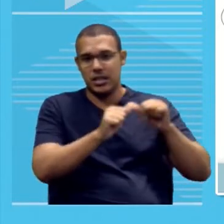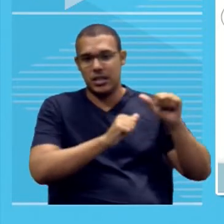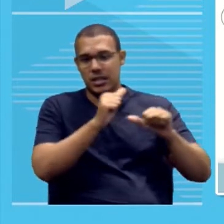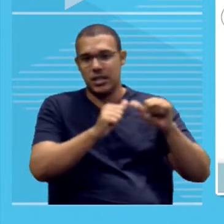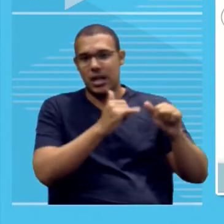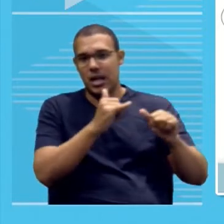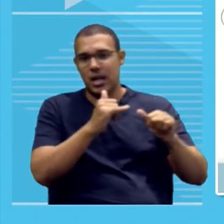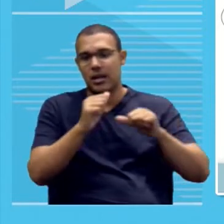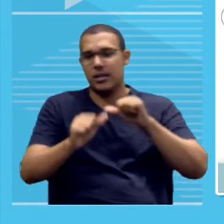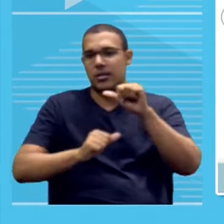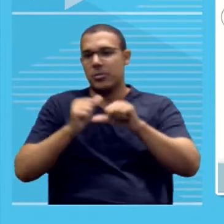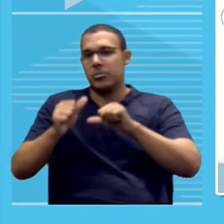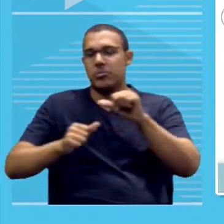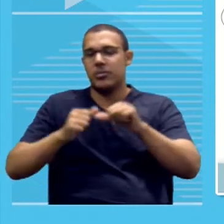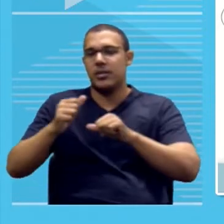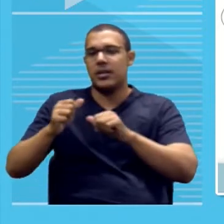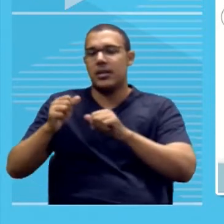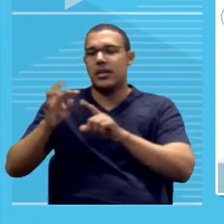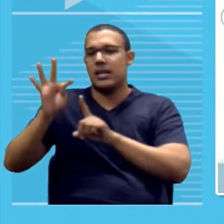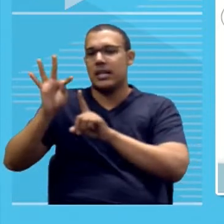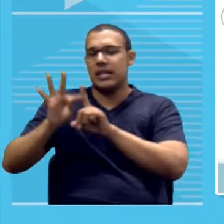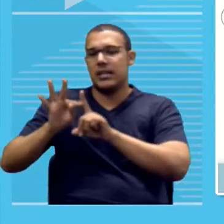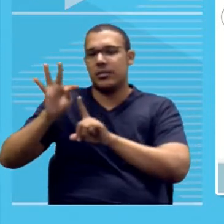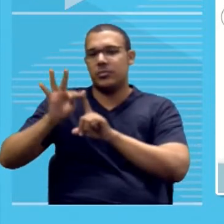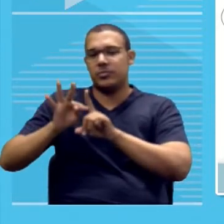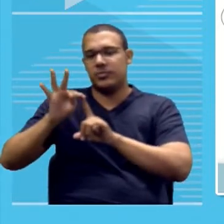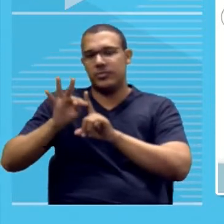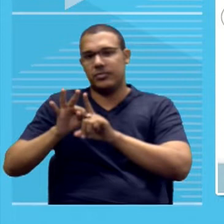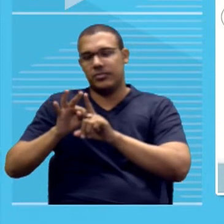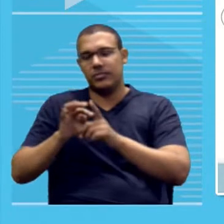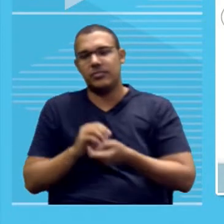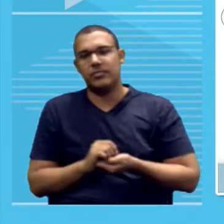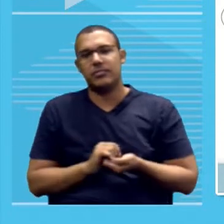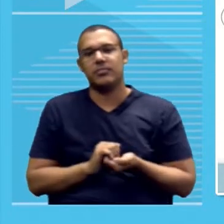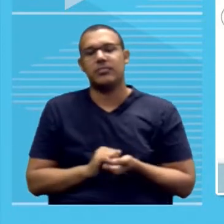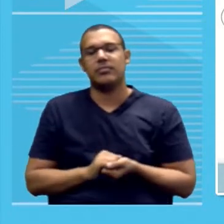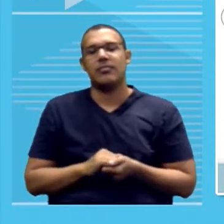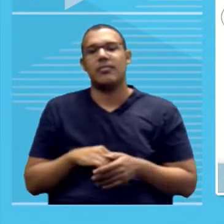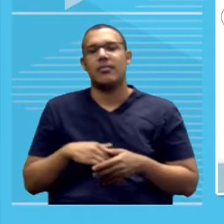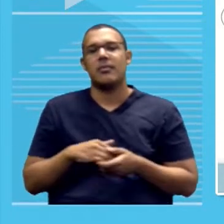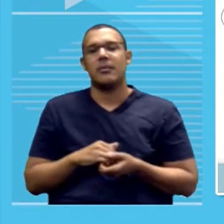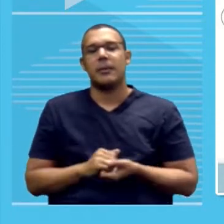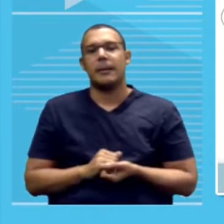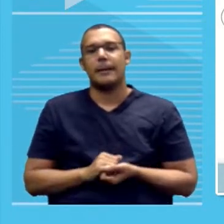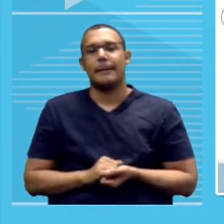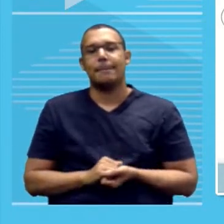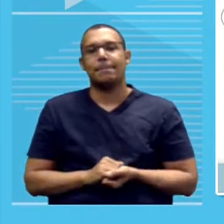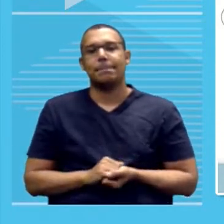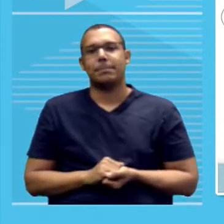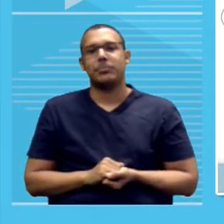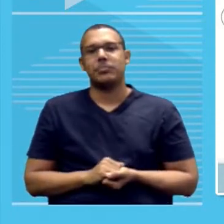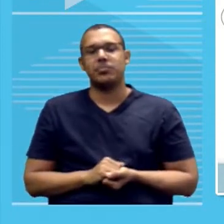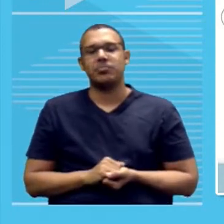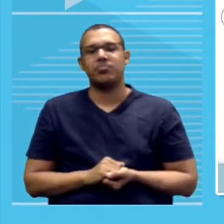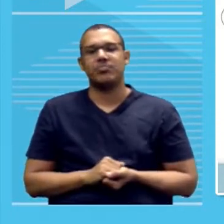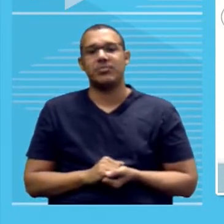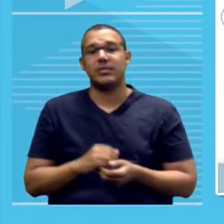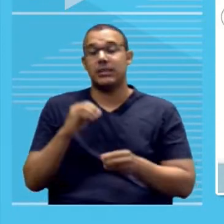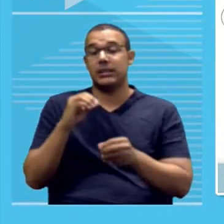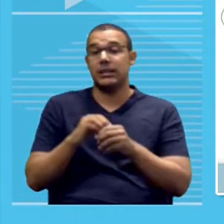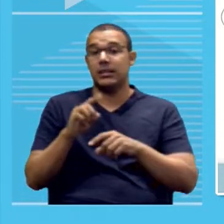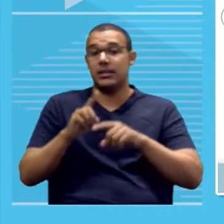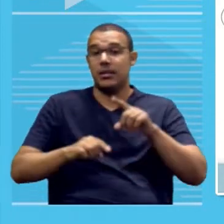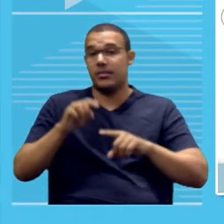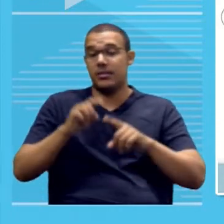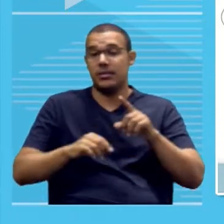em energia térmica, certo? Você teria aí essa transformação presente dentro de aparelhos que a gente